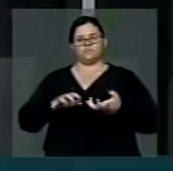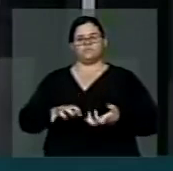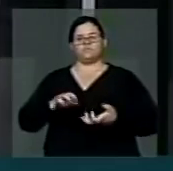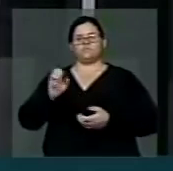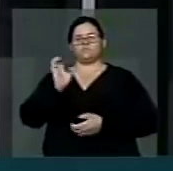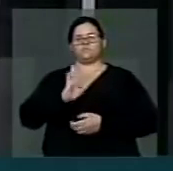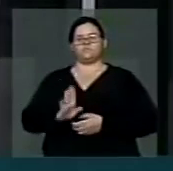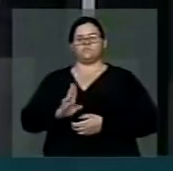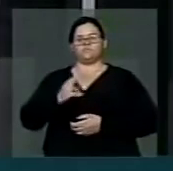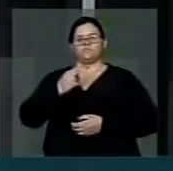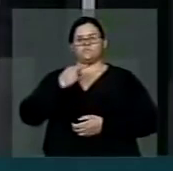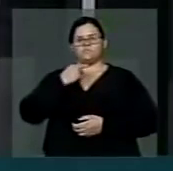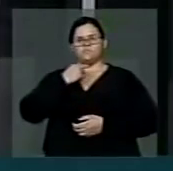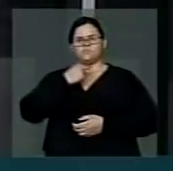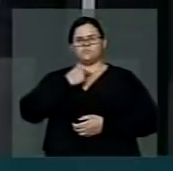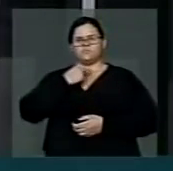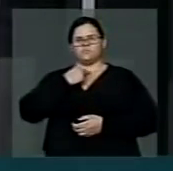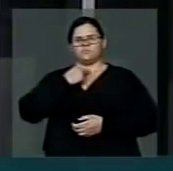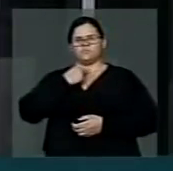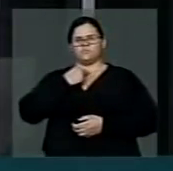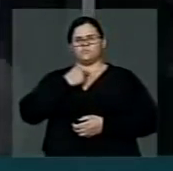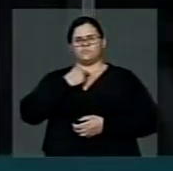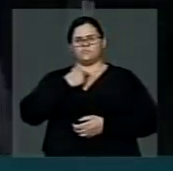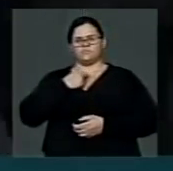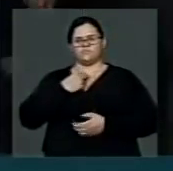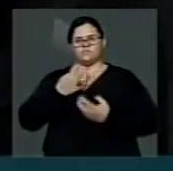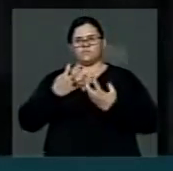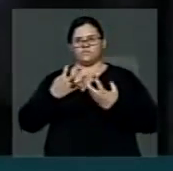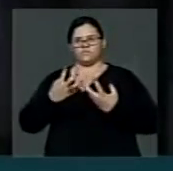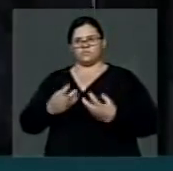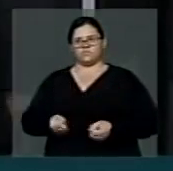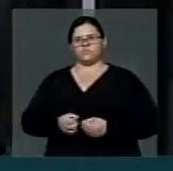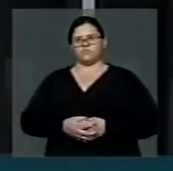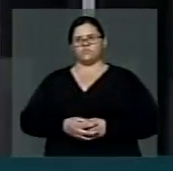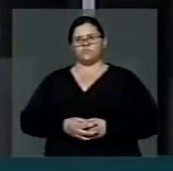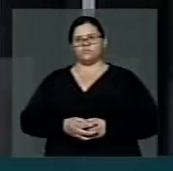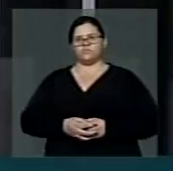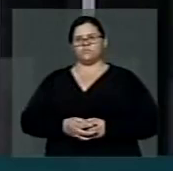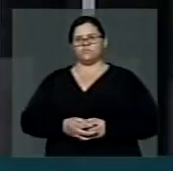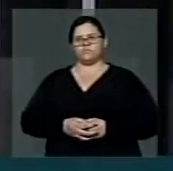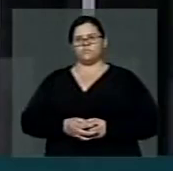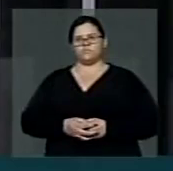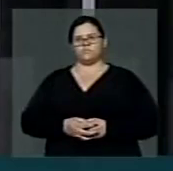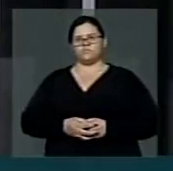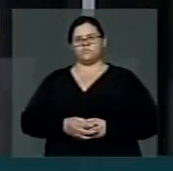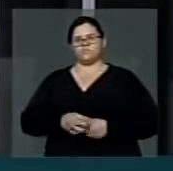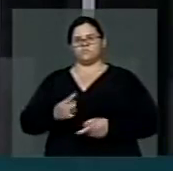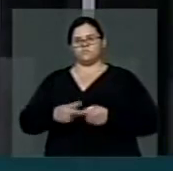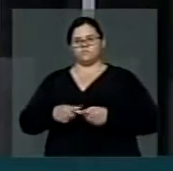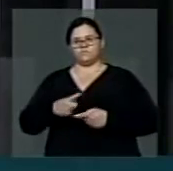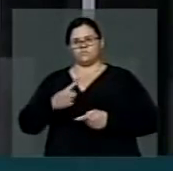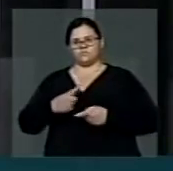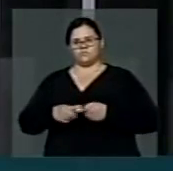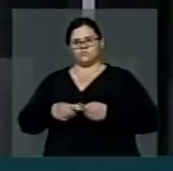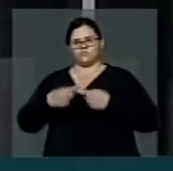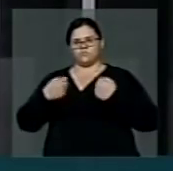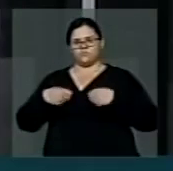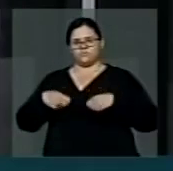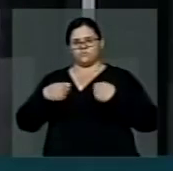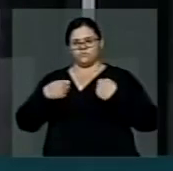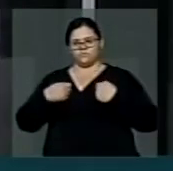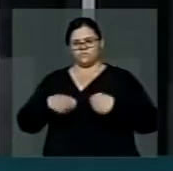pode se encapsular concentrando-se nas pequenas e rasteiras causas, pois ele tem